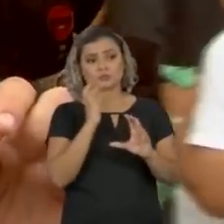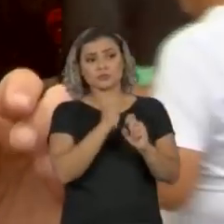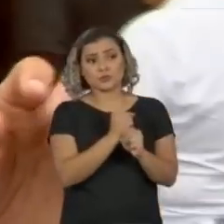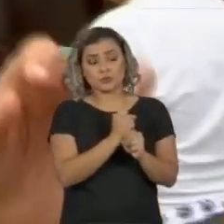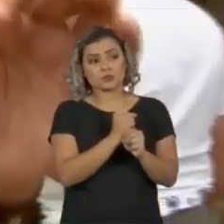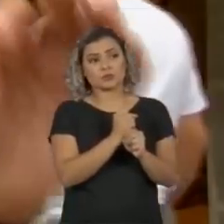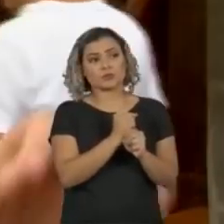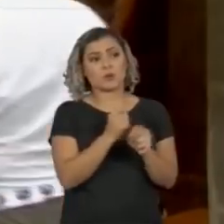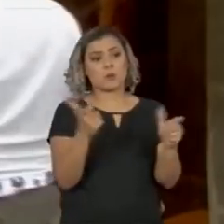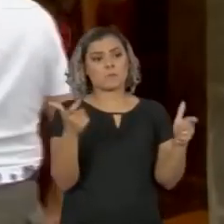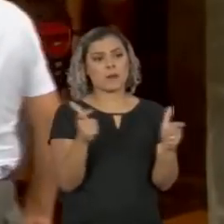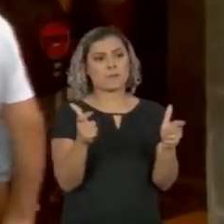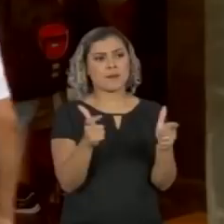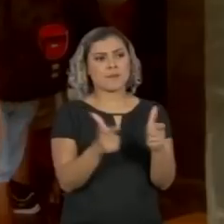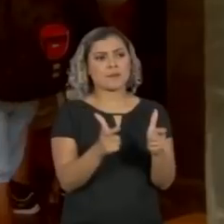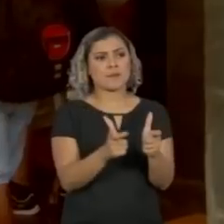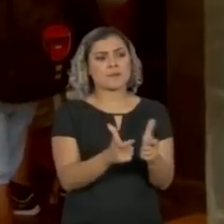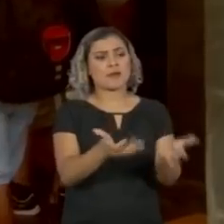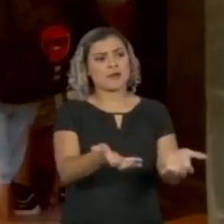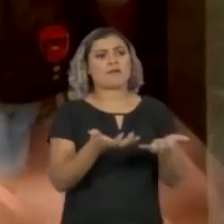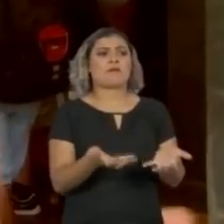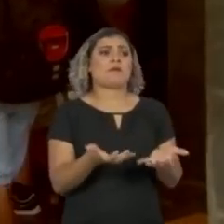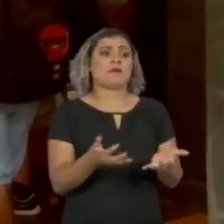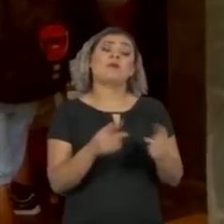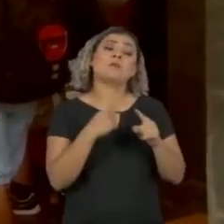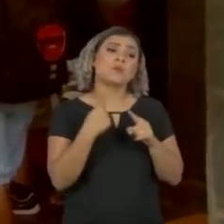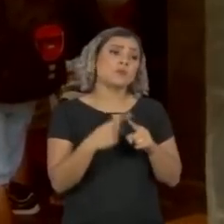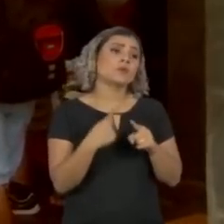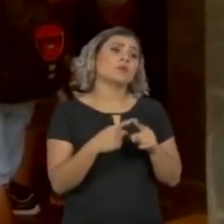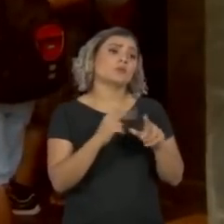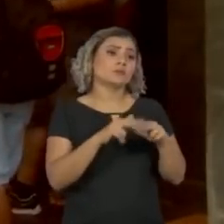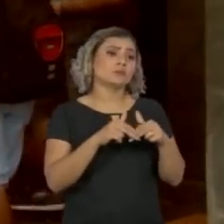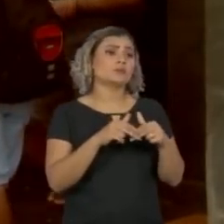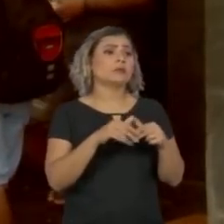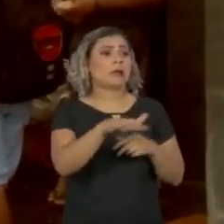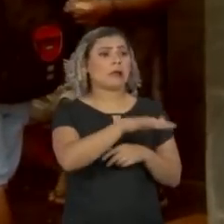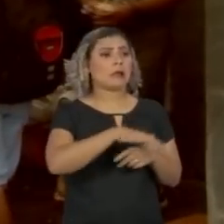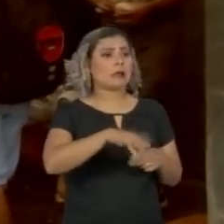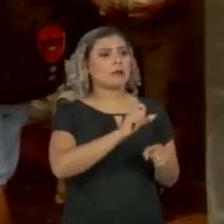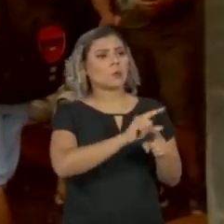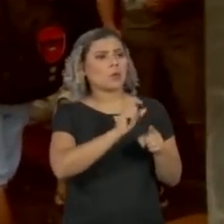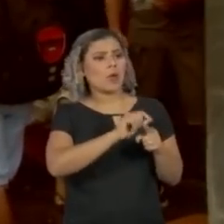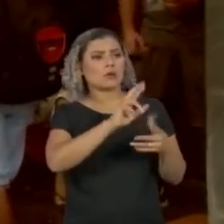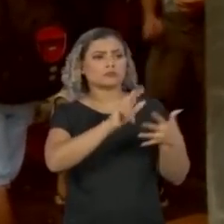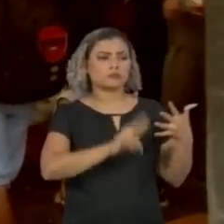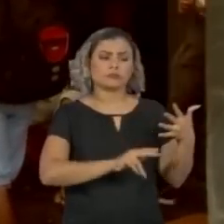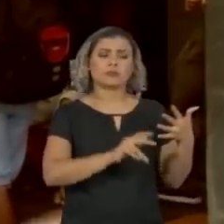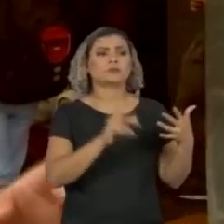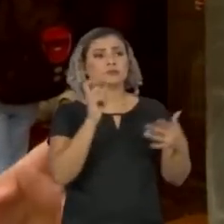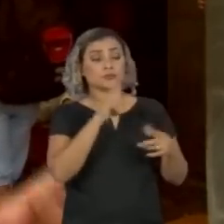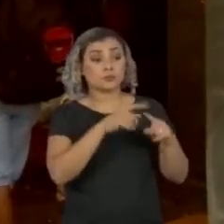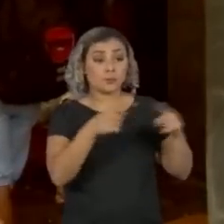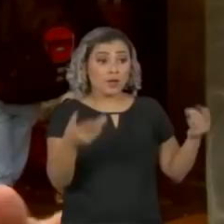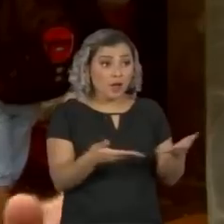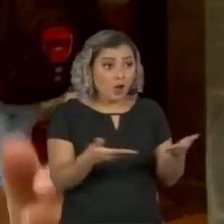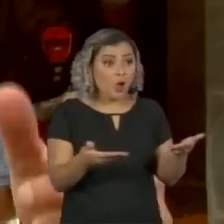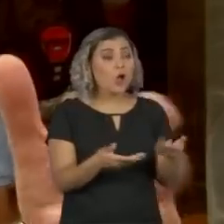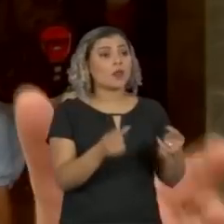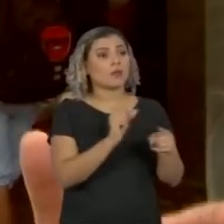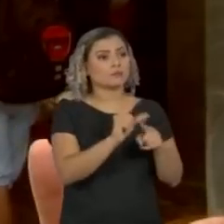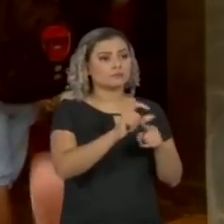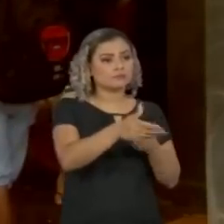diminui e não há intencionalidade de contar por causa do mercado imobiliário. Porque o mercado imobiliário quer